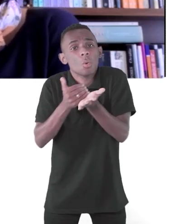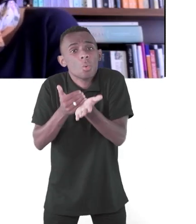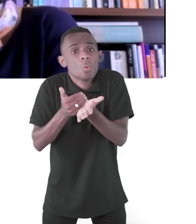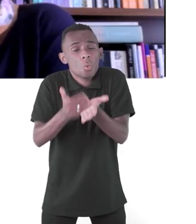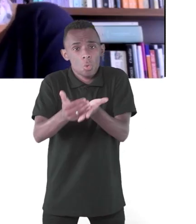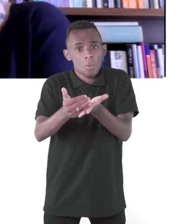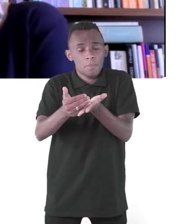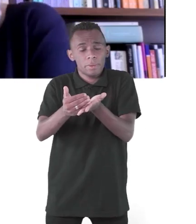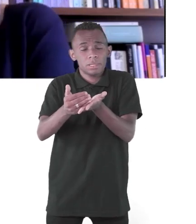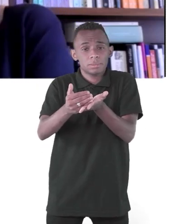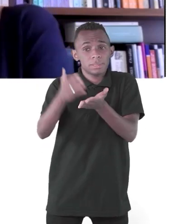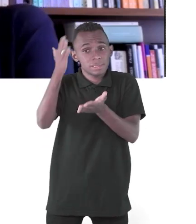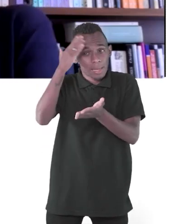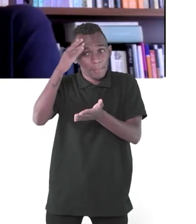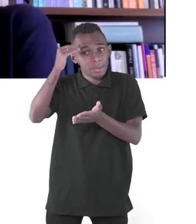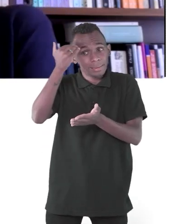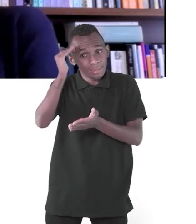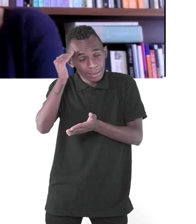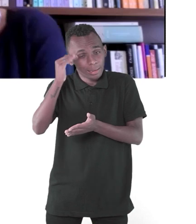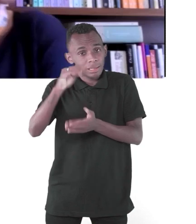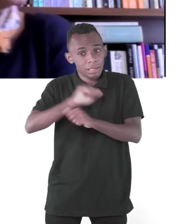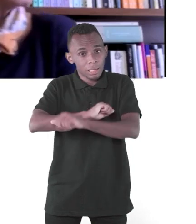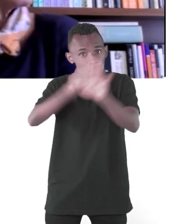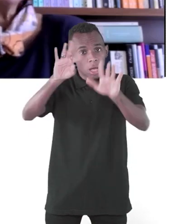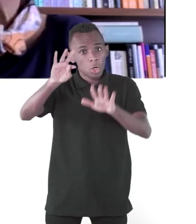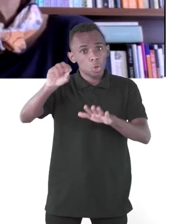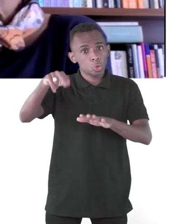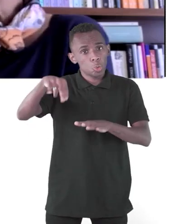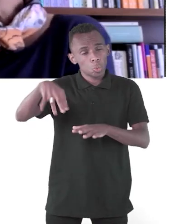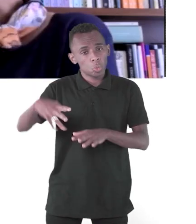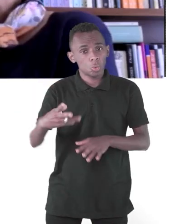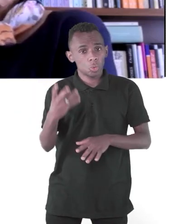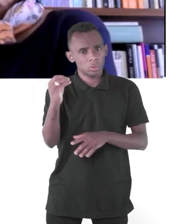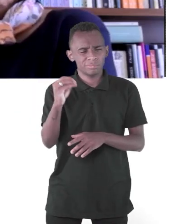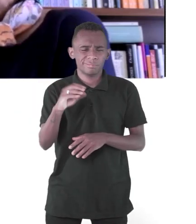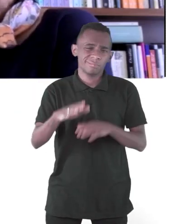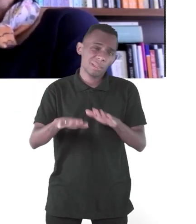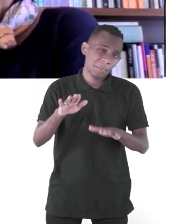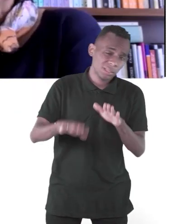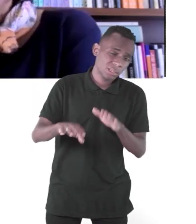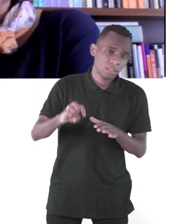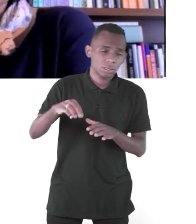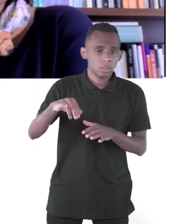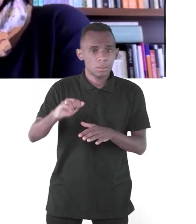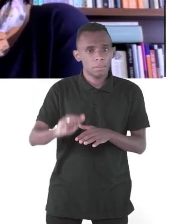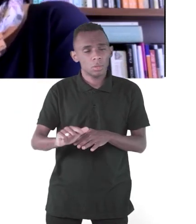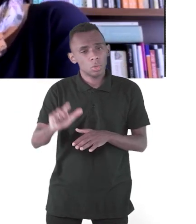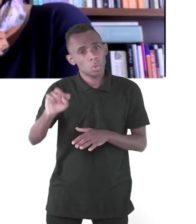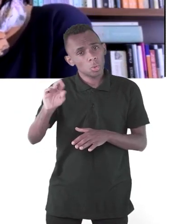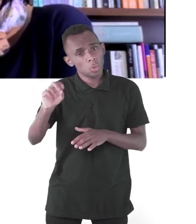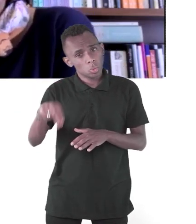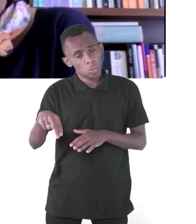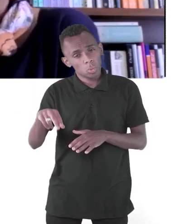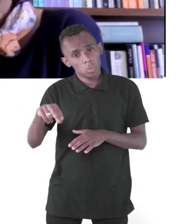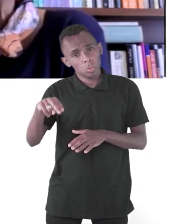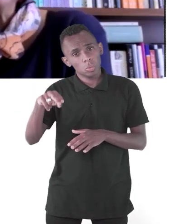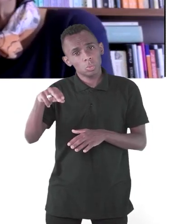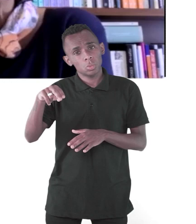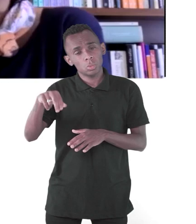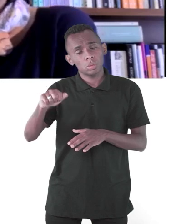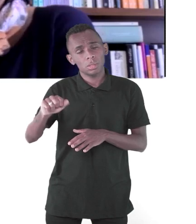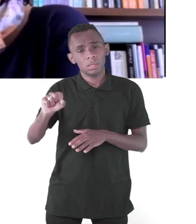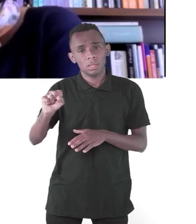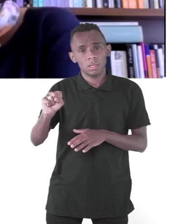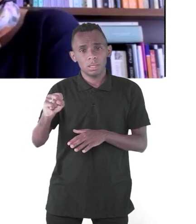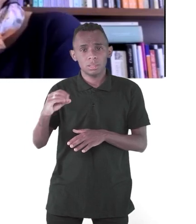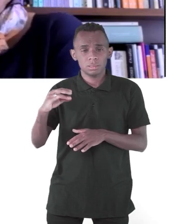alguém que vai entender Toninho Horta? Talvez seja um Milton Nascimento mais pop, uma parceria dele com o